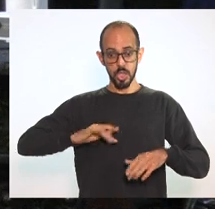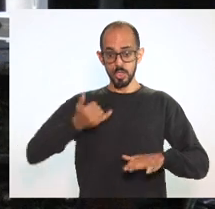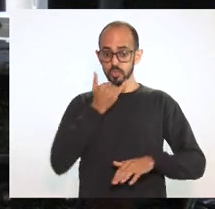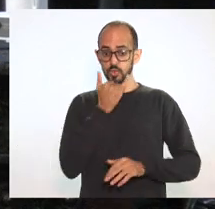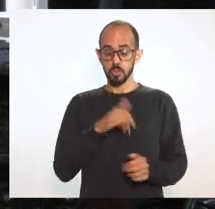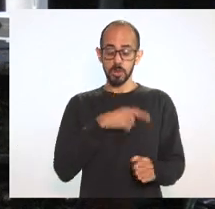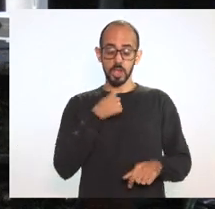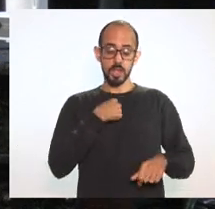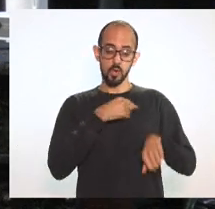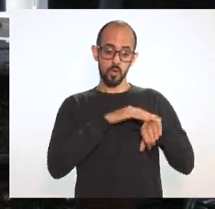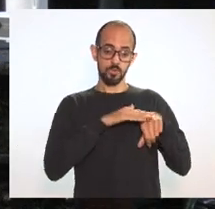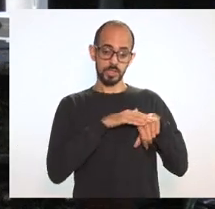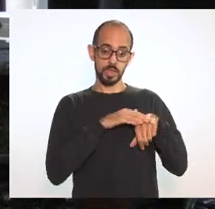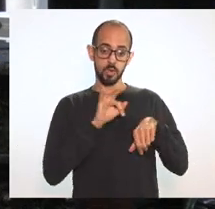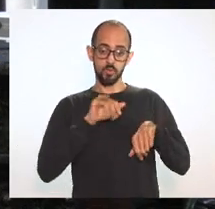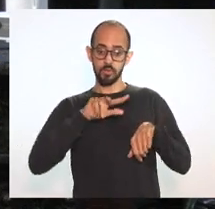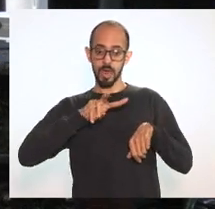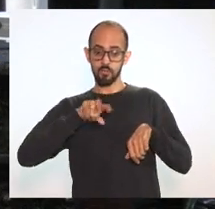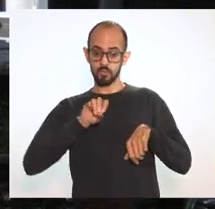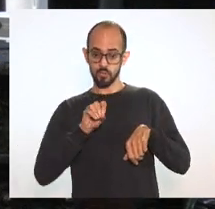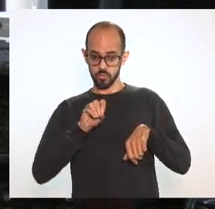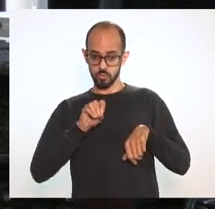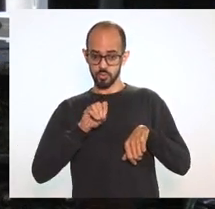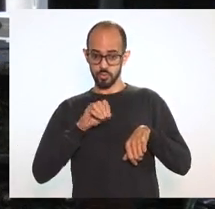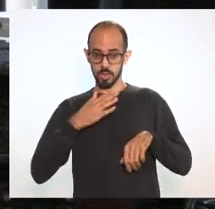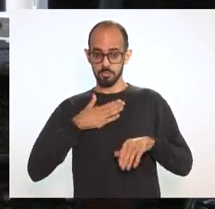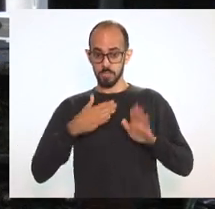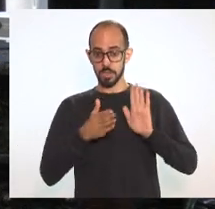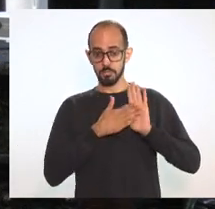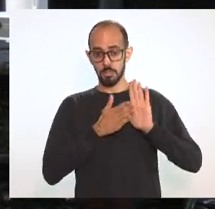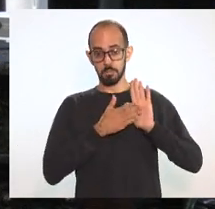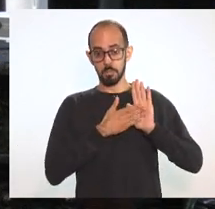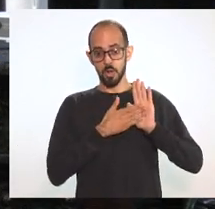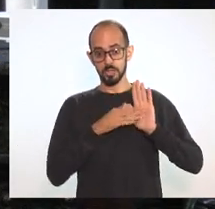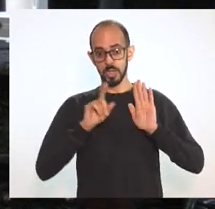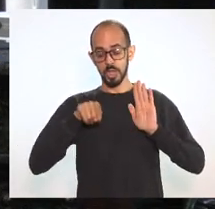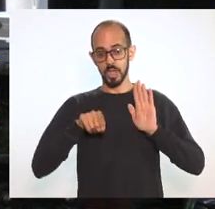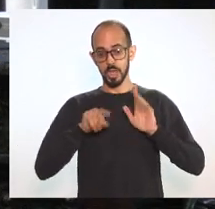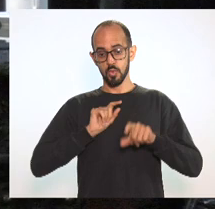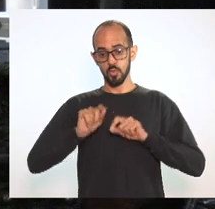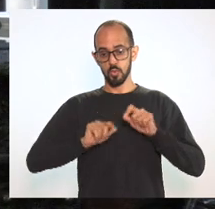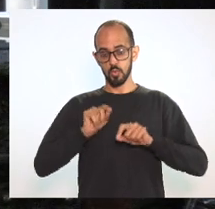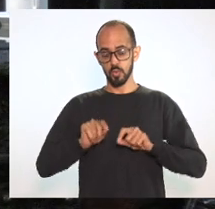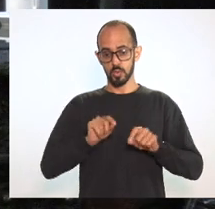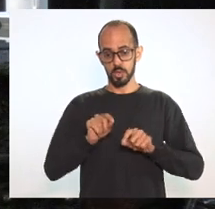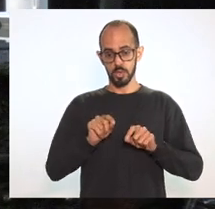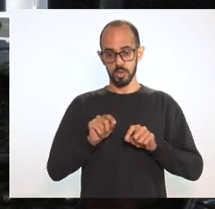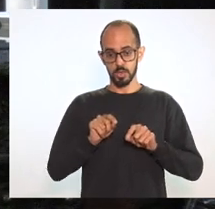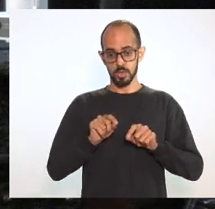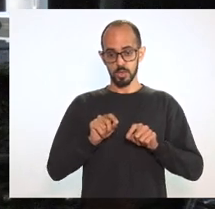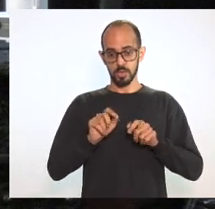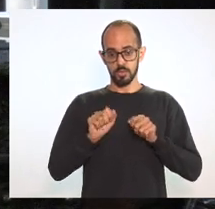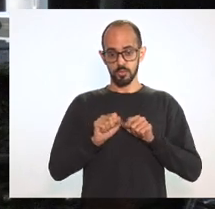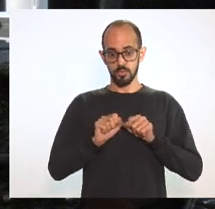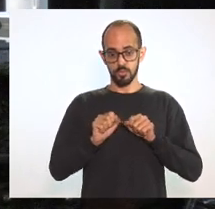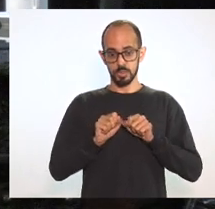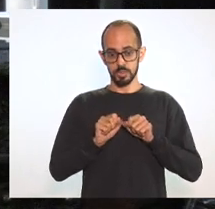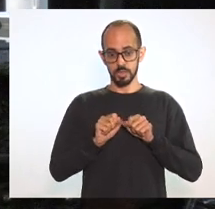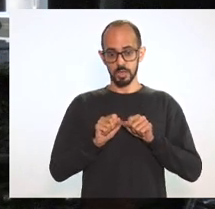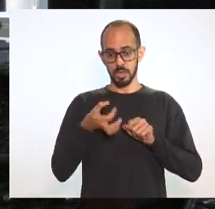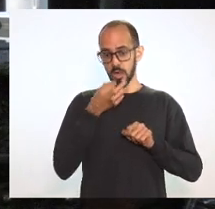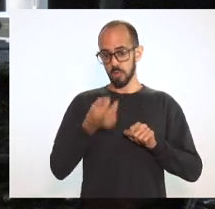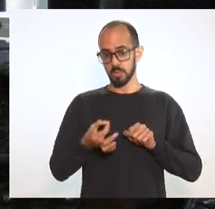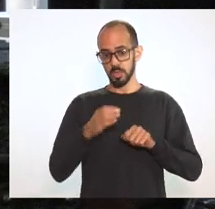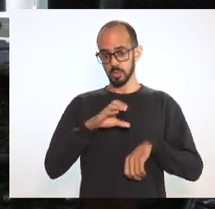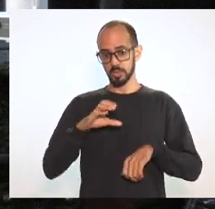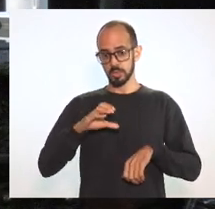Flávio Serafini e a minha proposta era fazer baixa em diligência, queria que o parecer do CCJ, porque